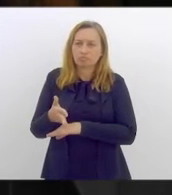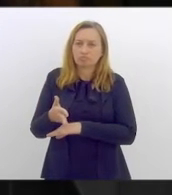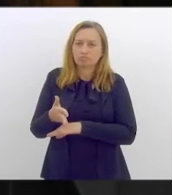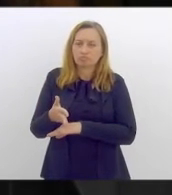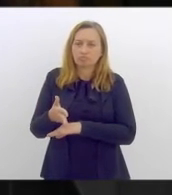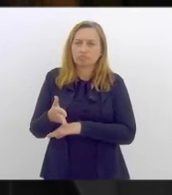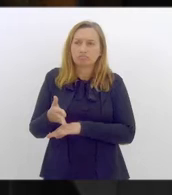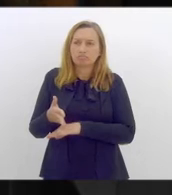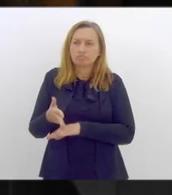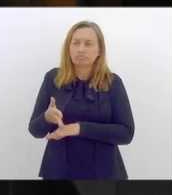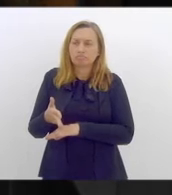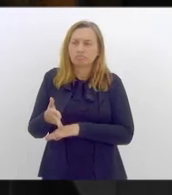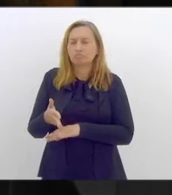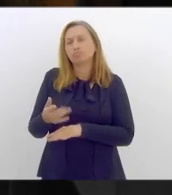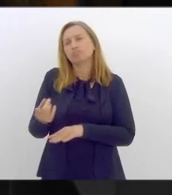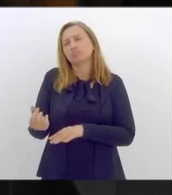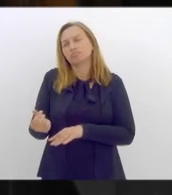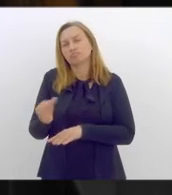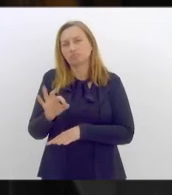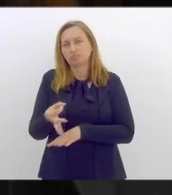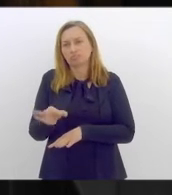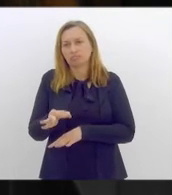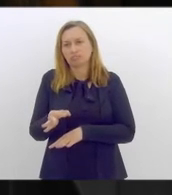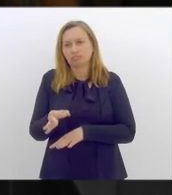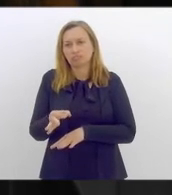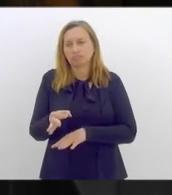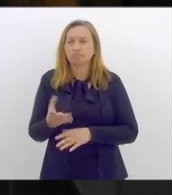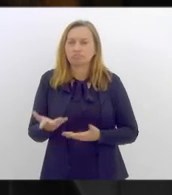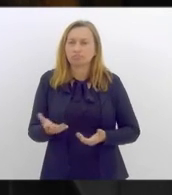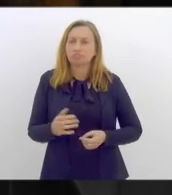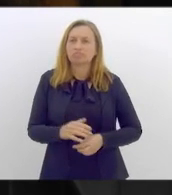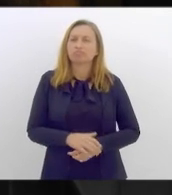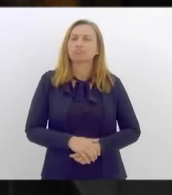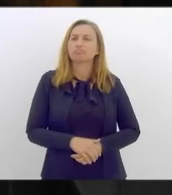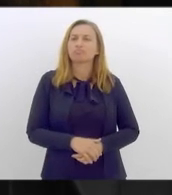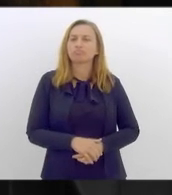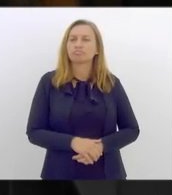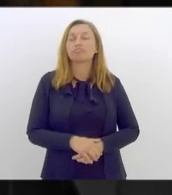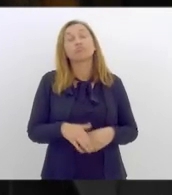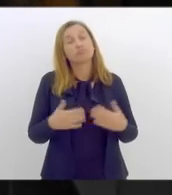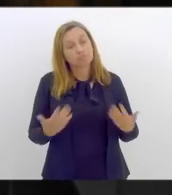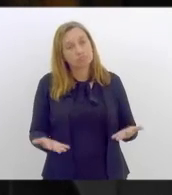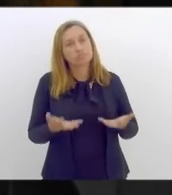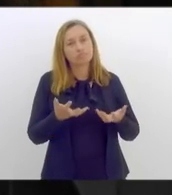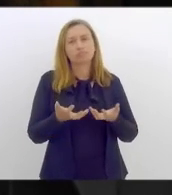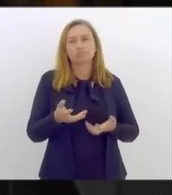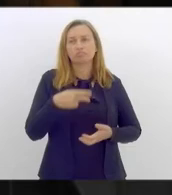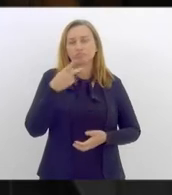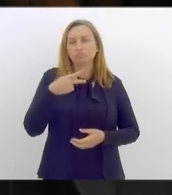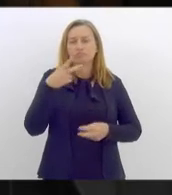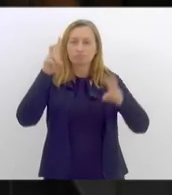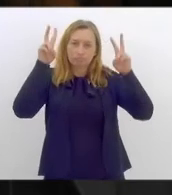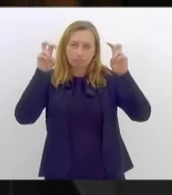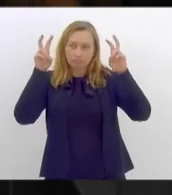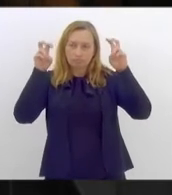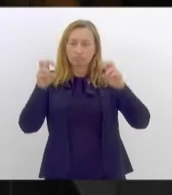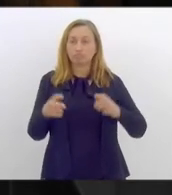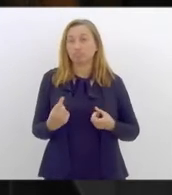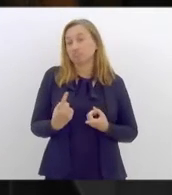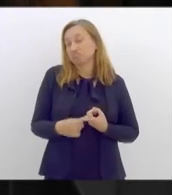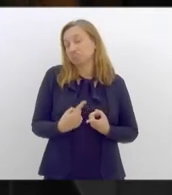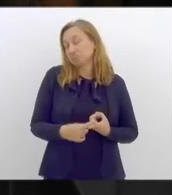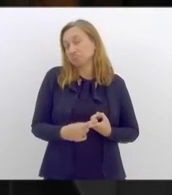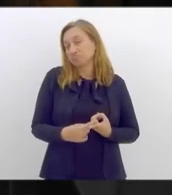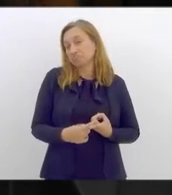apropriada essa redução de alíquota pela cadeia intermediária Então queria trazer esse tema porque